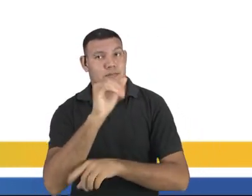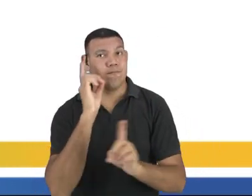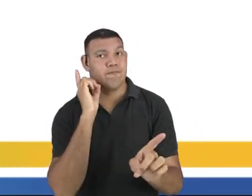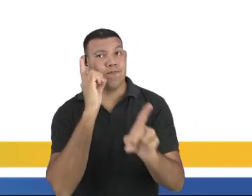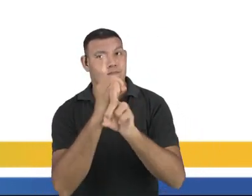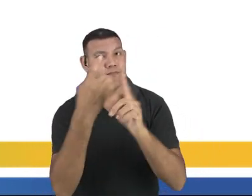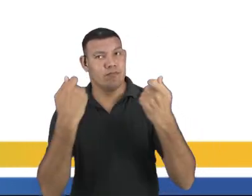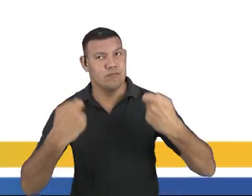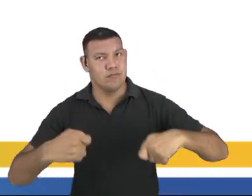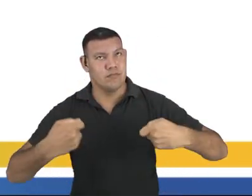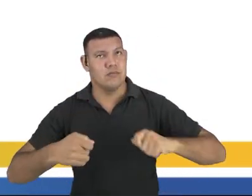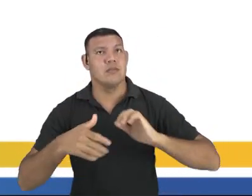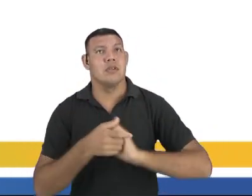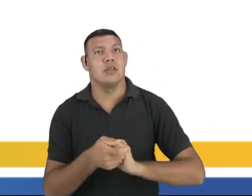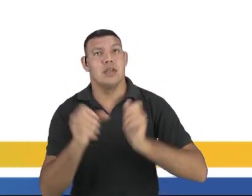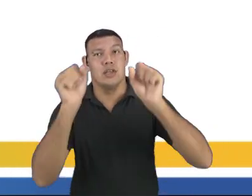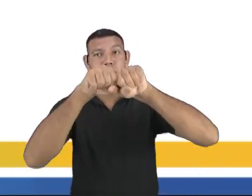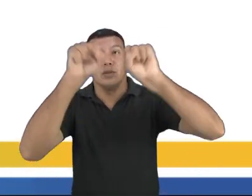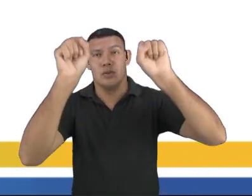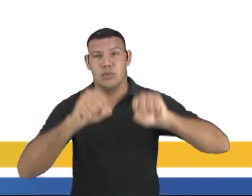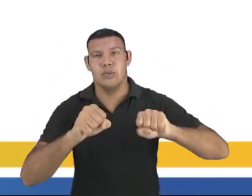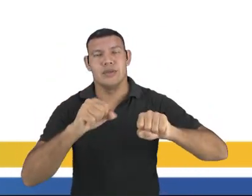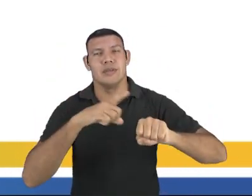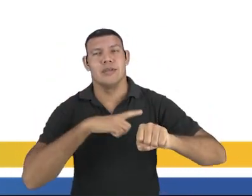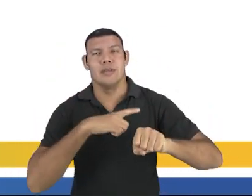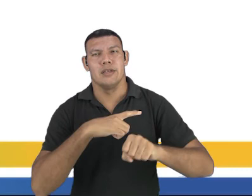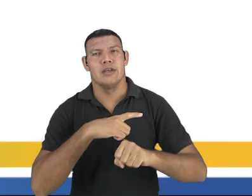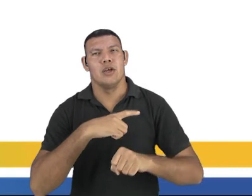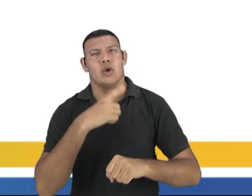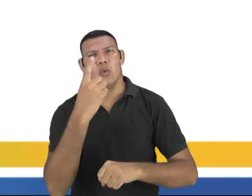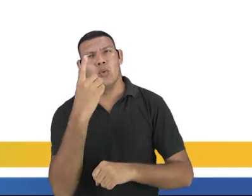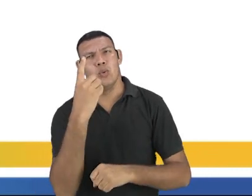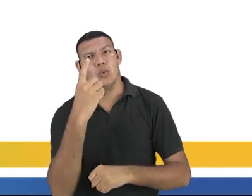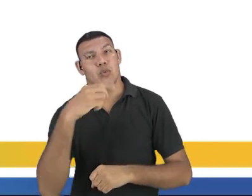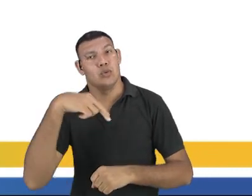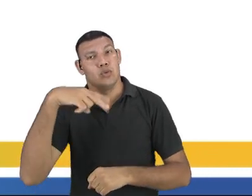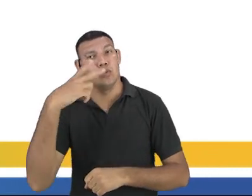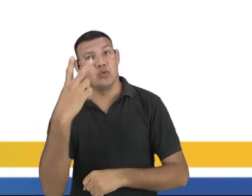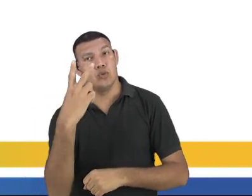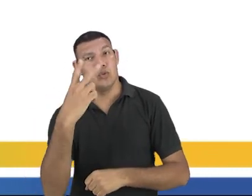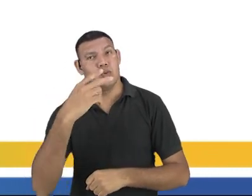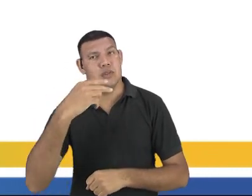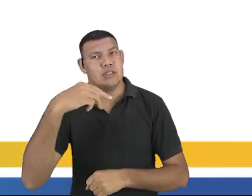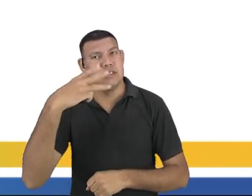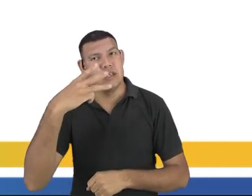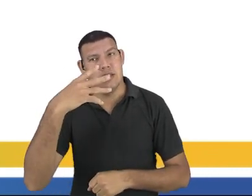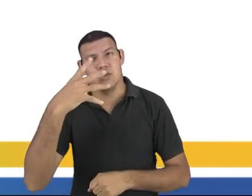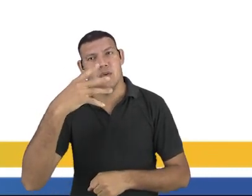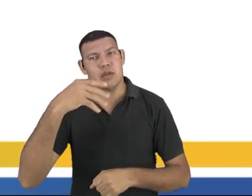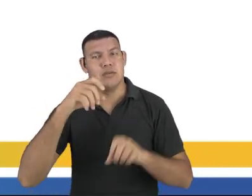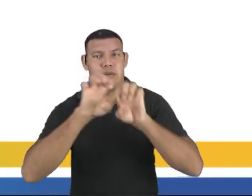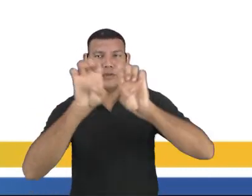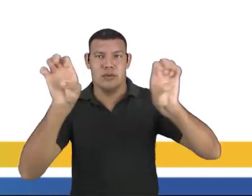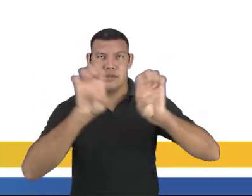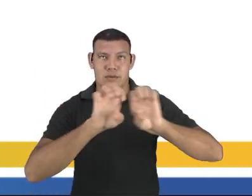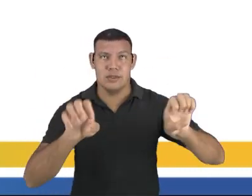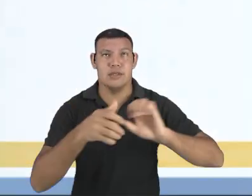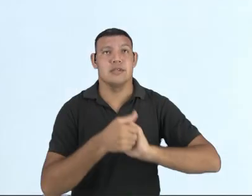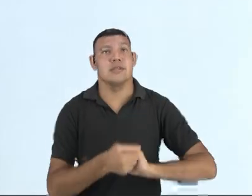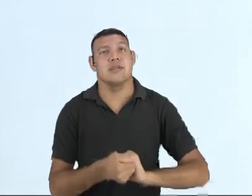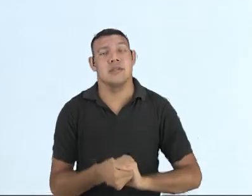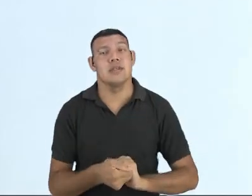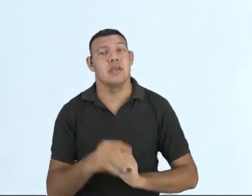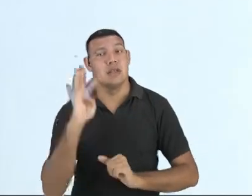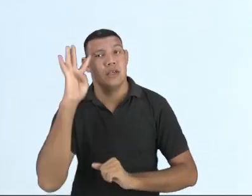os sistemas É porque tem um mais de 1 a equação a solução ele é chamado também de pau ordenado tá ok bom